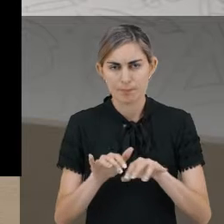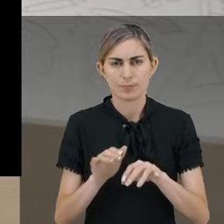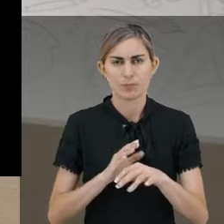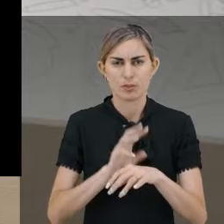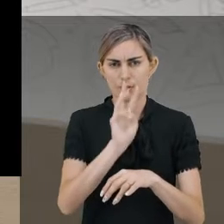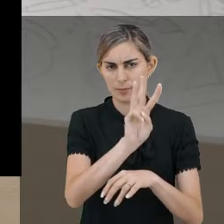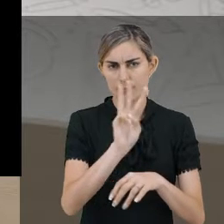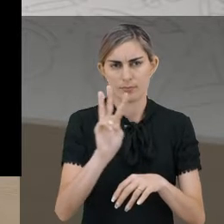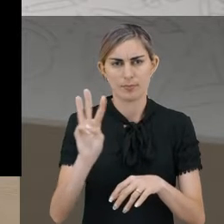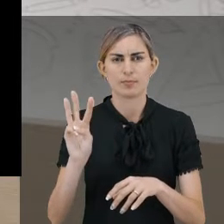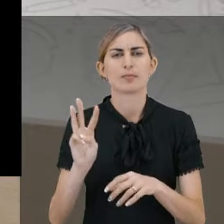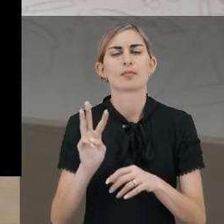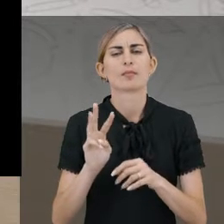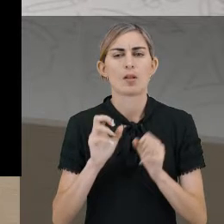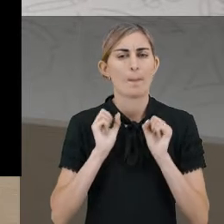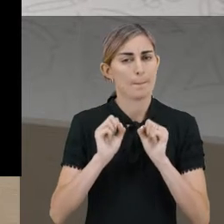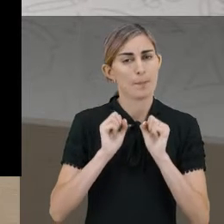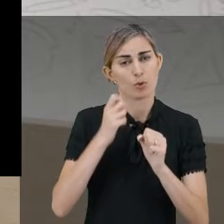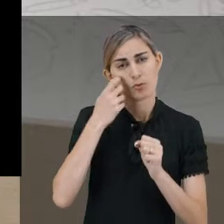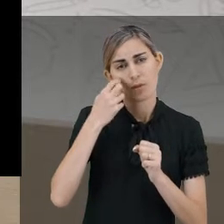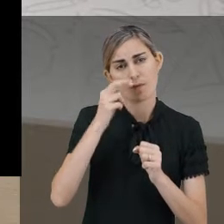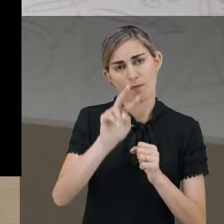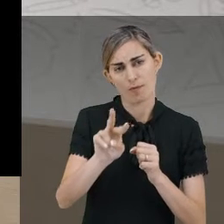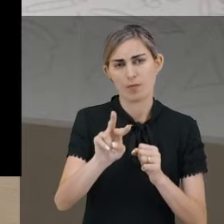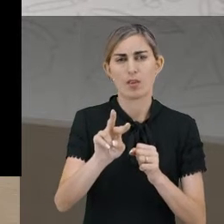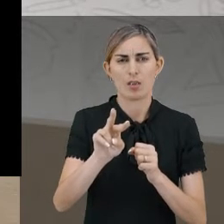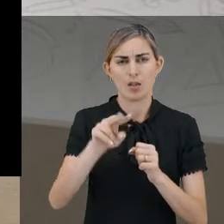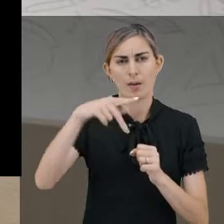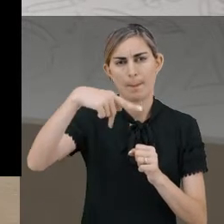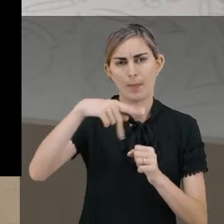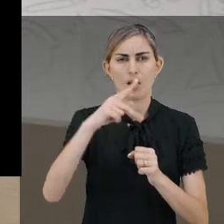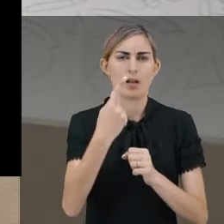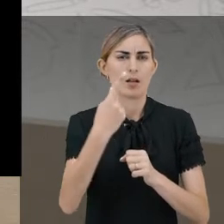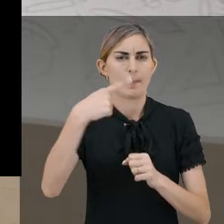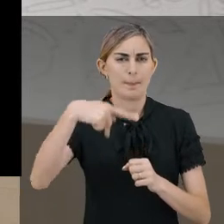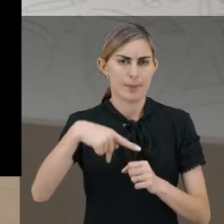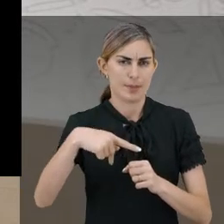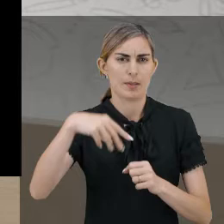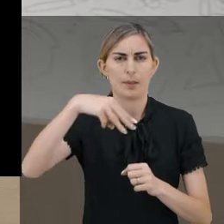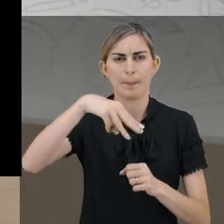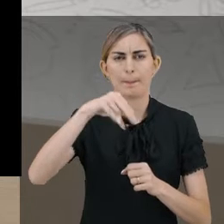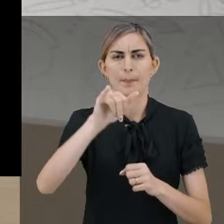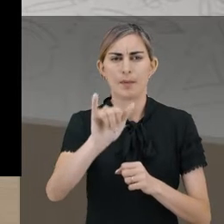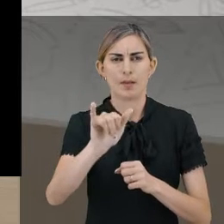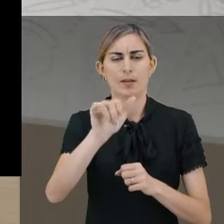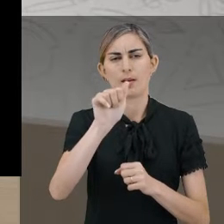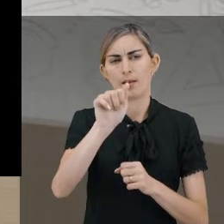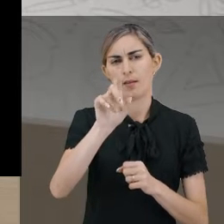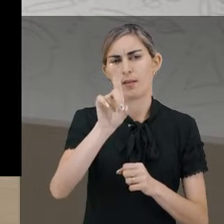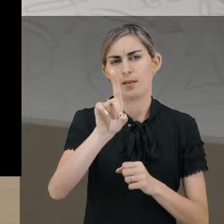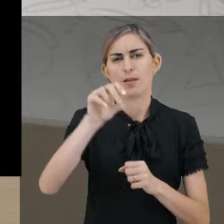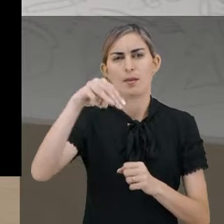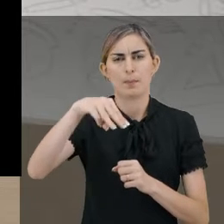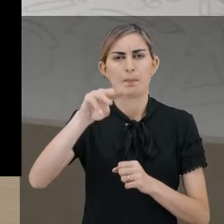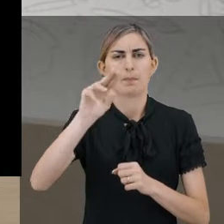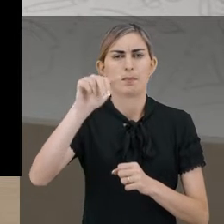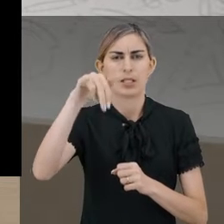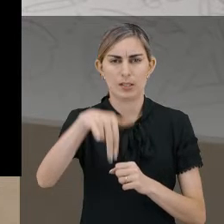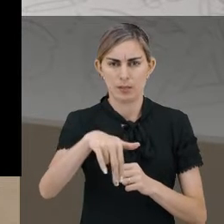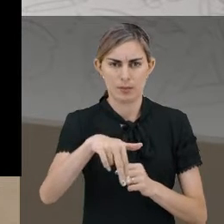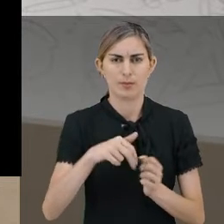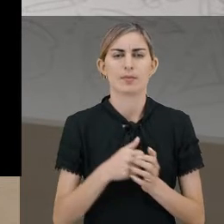acessar o seguinte endereço para podermos vermos o nosso PHP MyAdmin. A partir de agora,